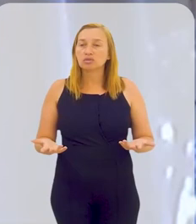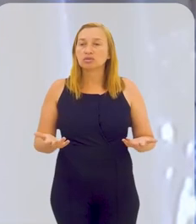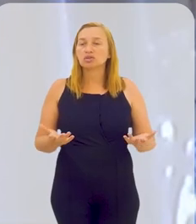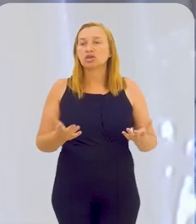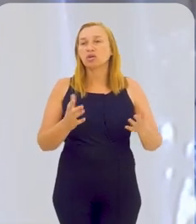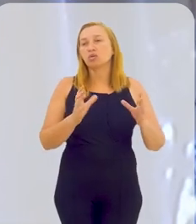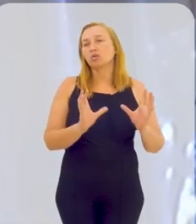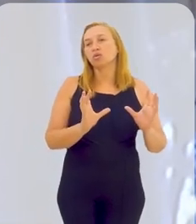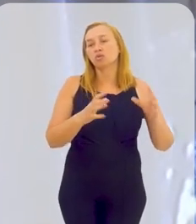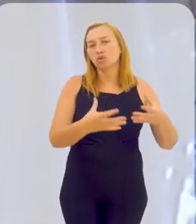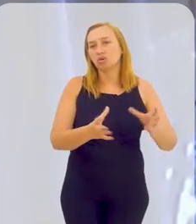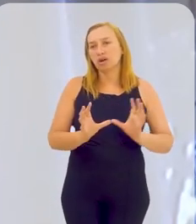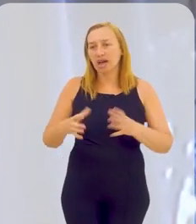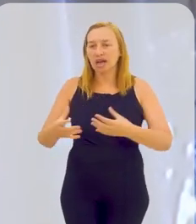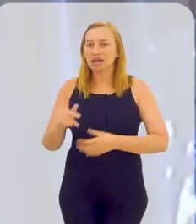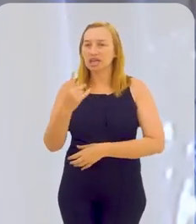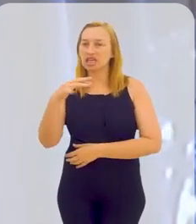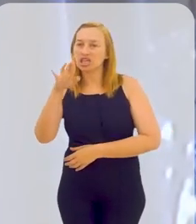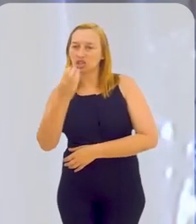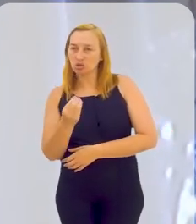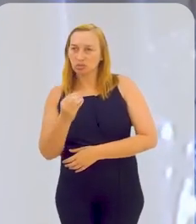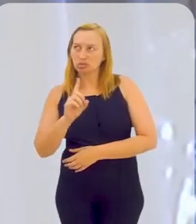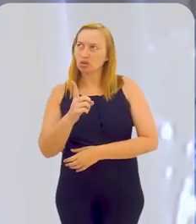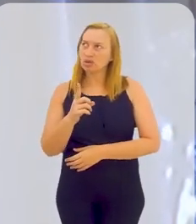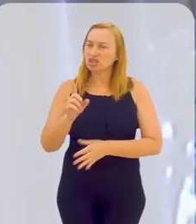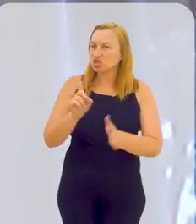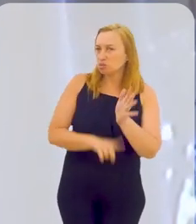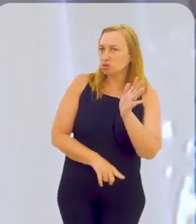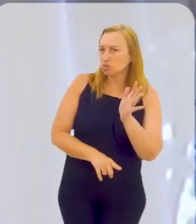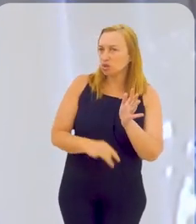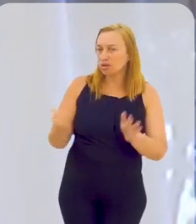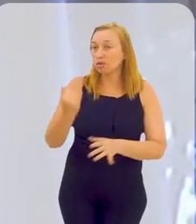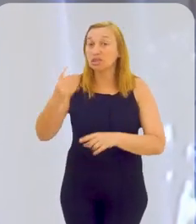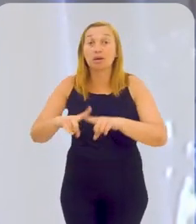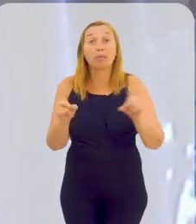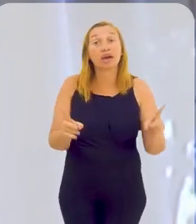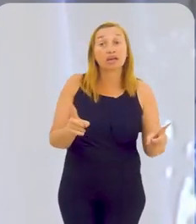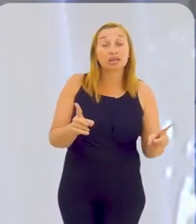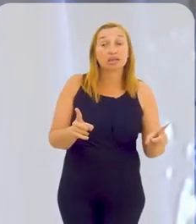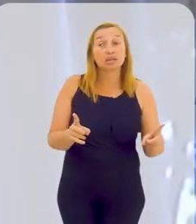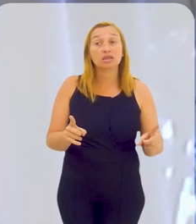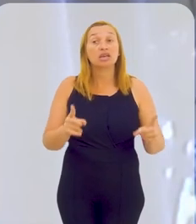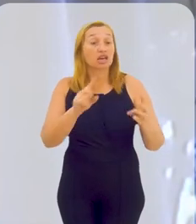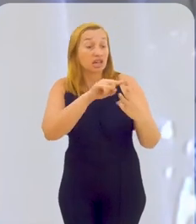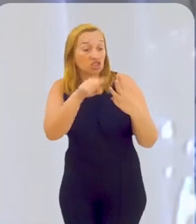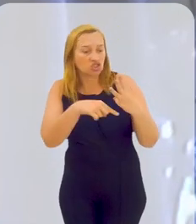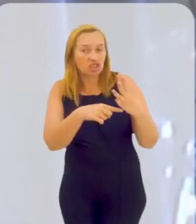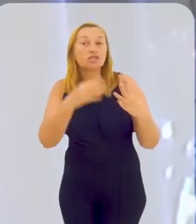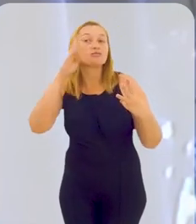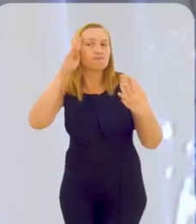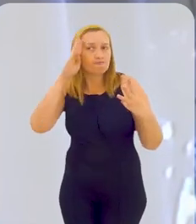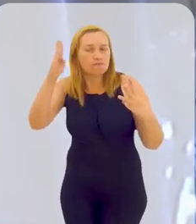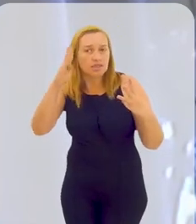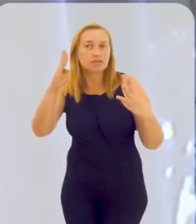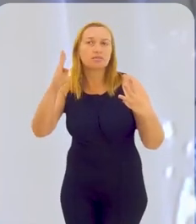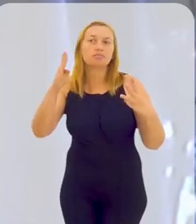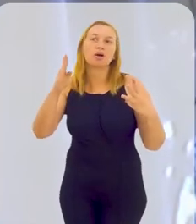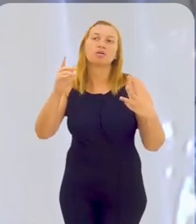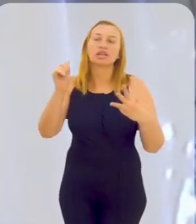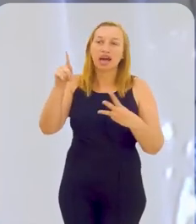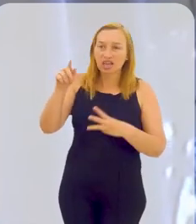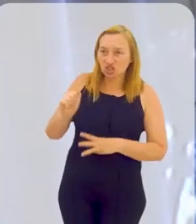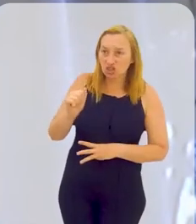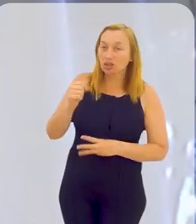são corpos hídricos, não querendo diminuir a importância de todos os outros, pelo amor de Deus, mas é porque esses realmente se tornam prioridades